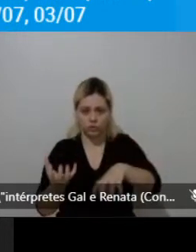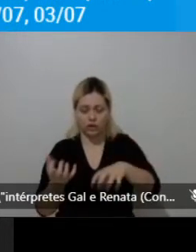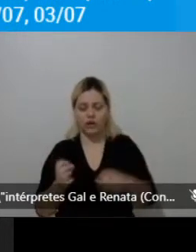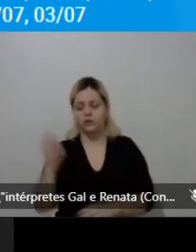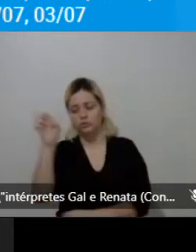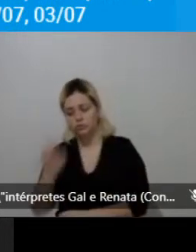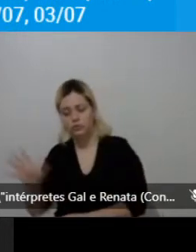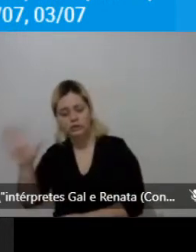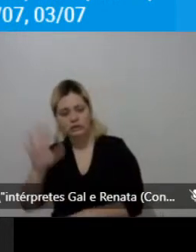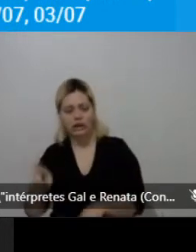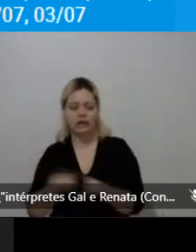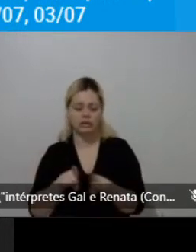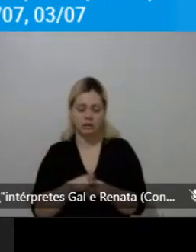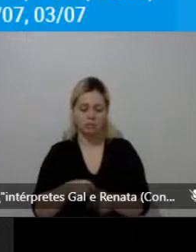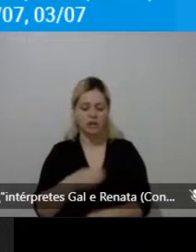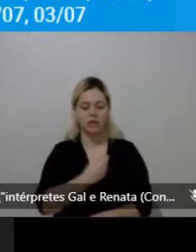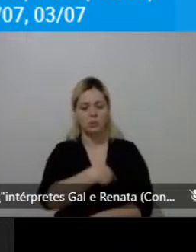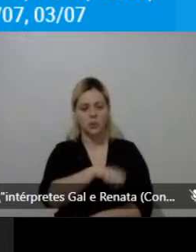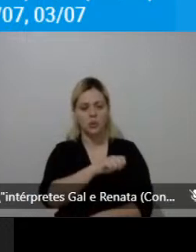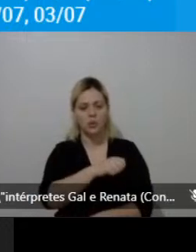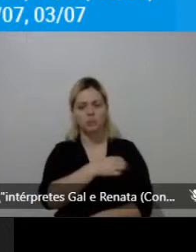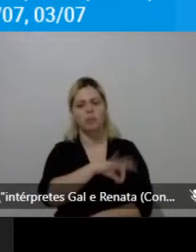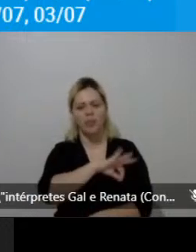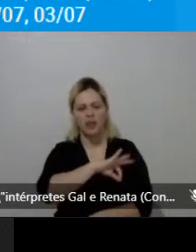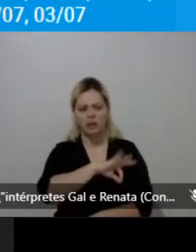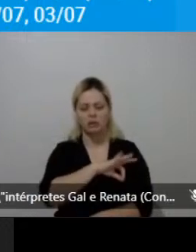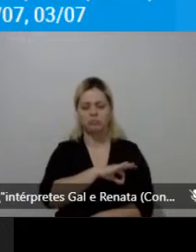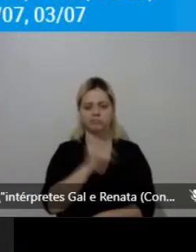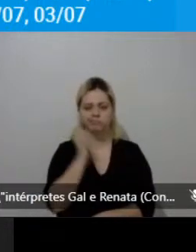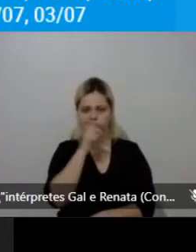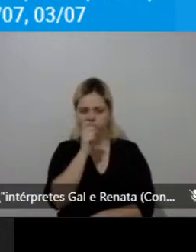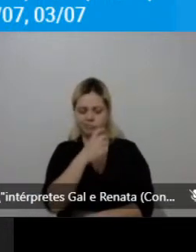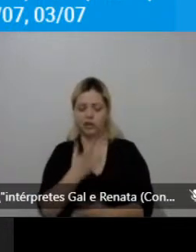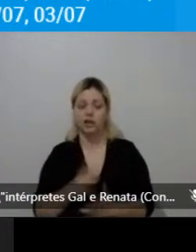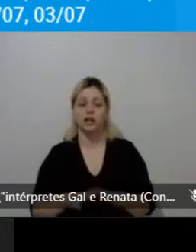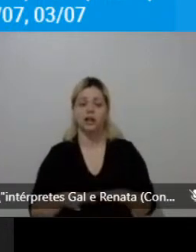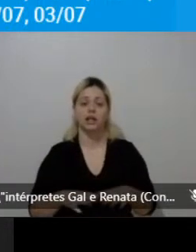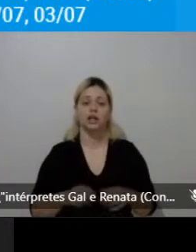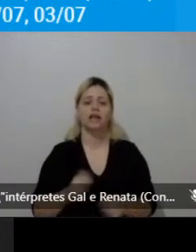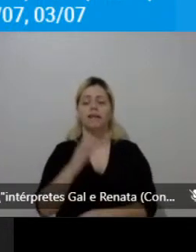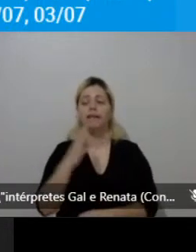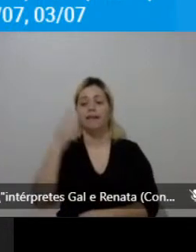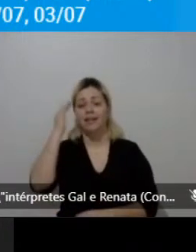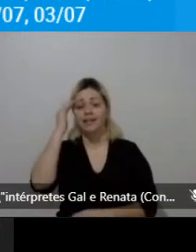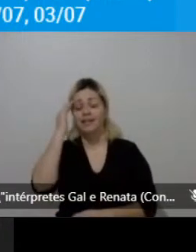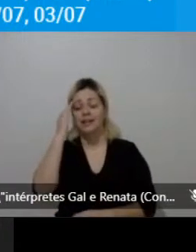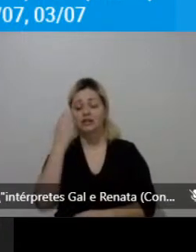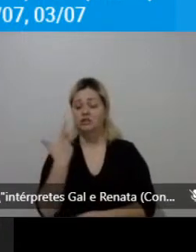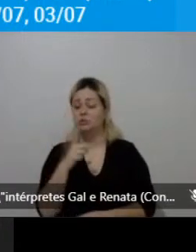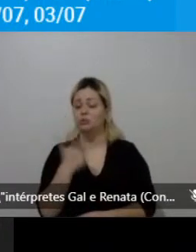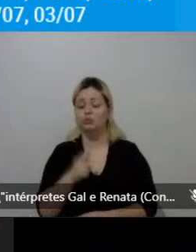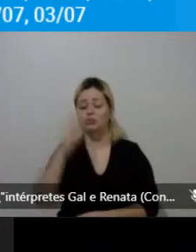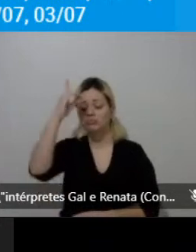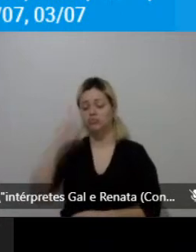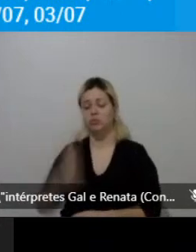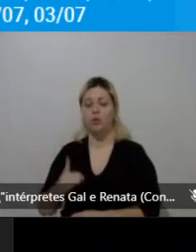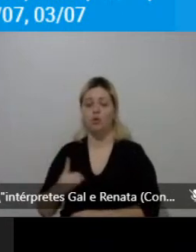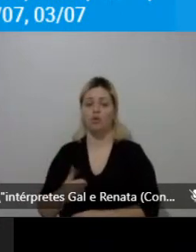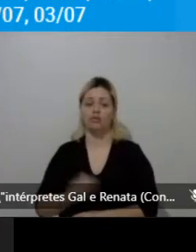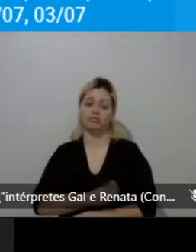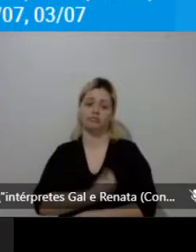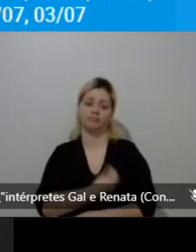milícias, sejam rurais ou urbanas, entendem que essas populações não têm o direito à existência,